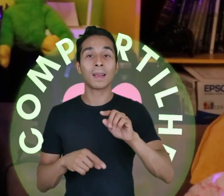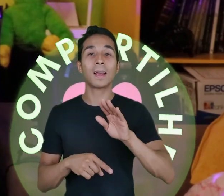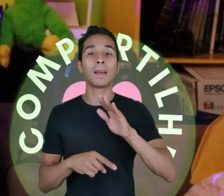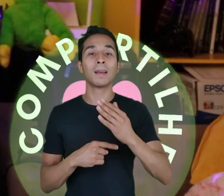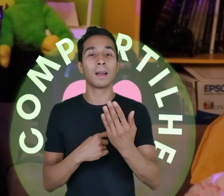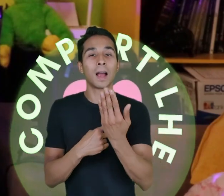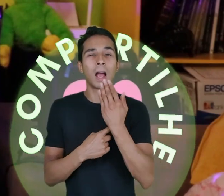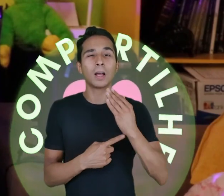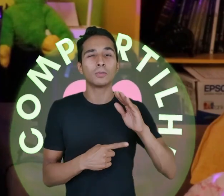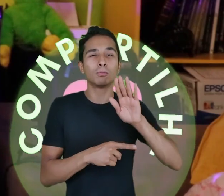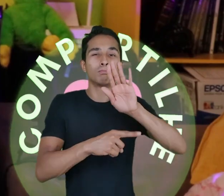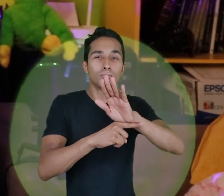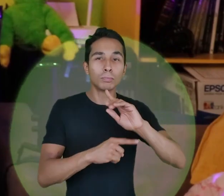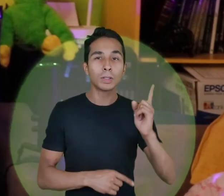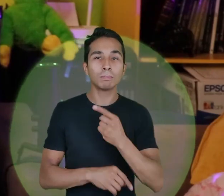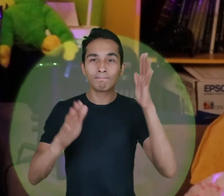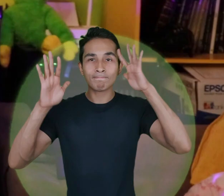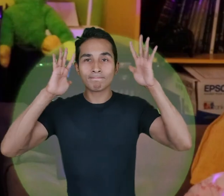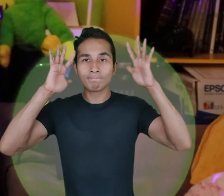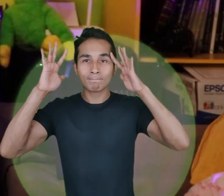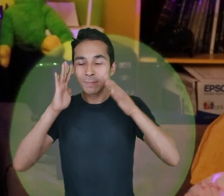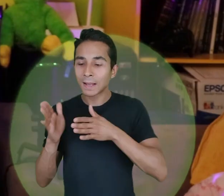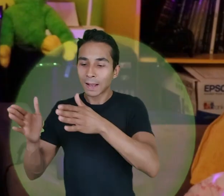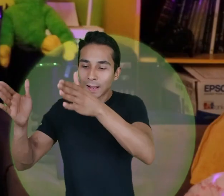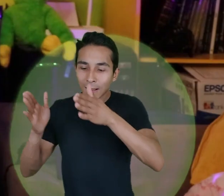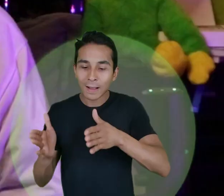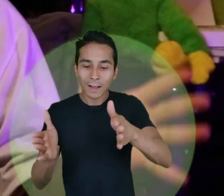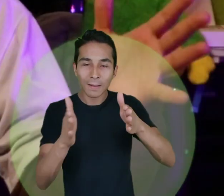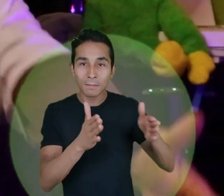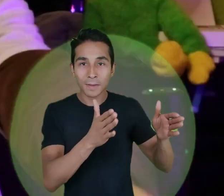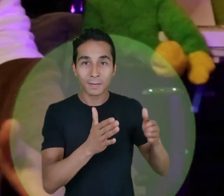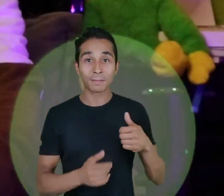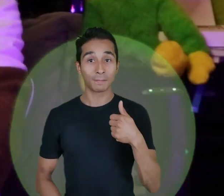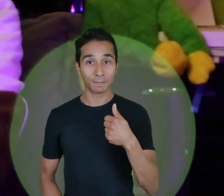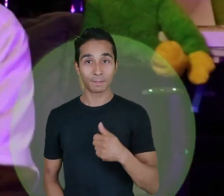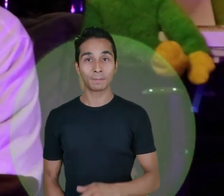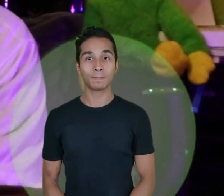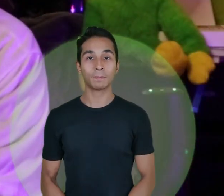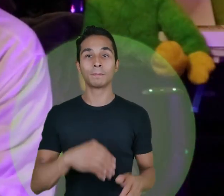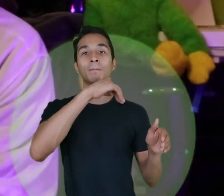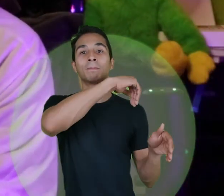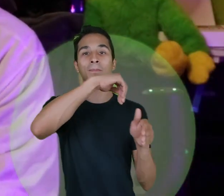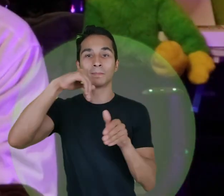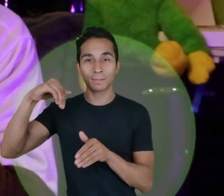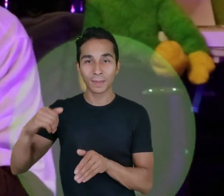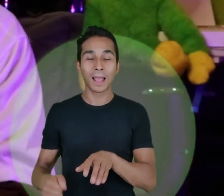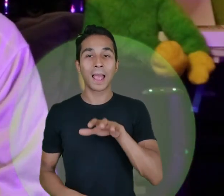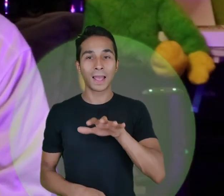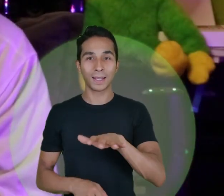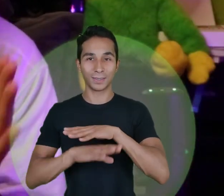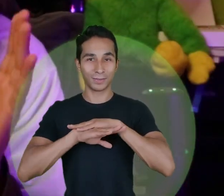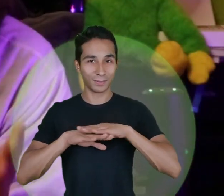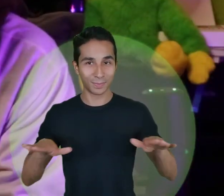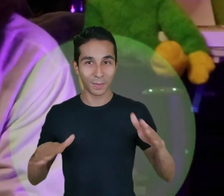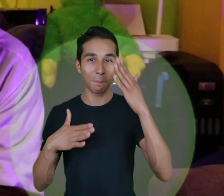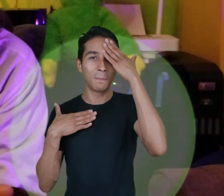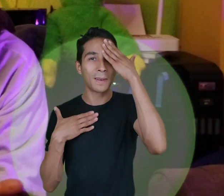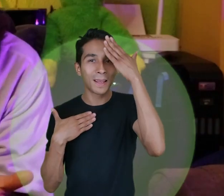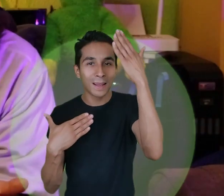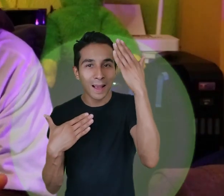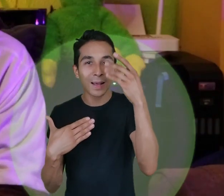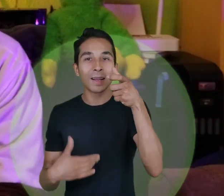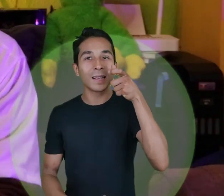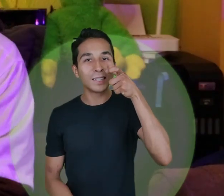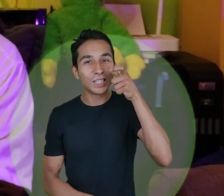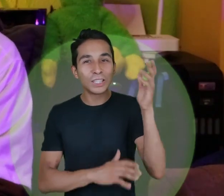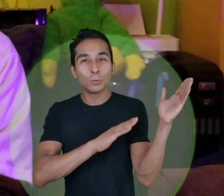Tipo, coloca os links aí, as dicas, bora se fortalecer. Bom, galera, então é isso, tipo, muito obrigado, principalmente para você que ficou